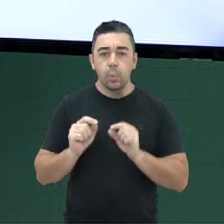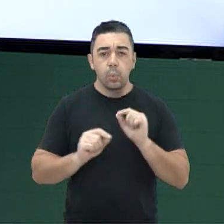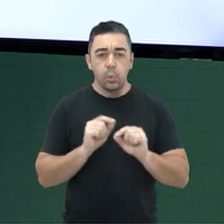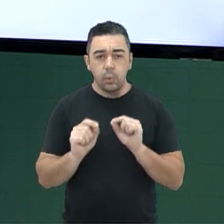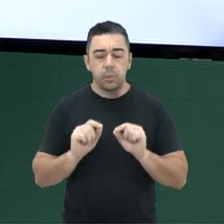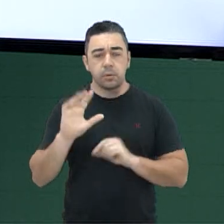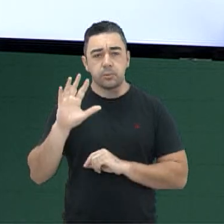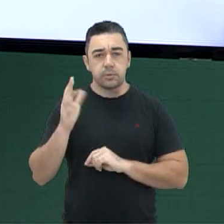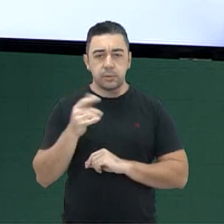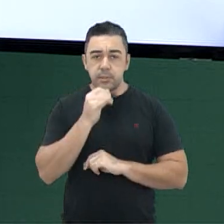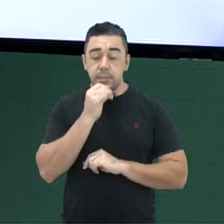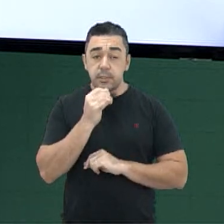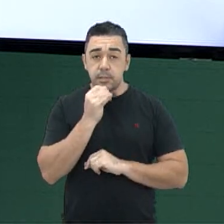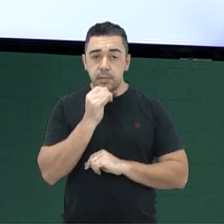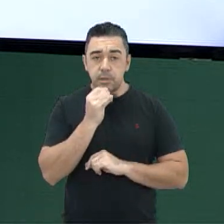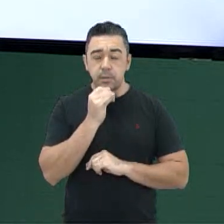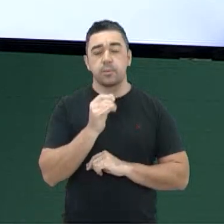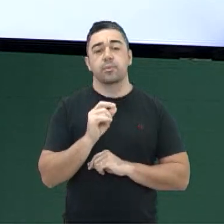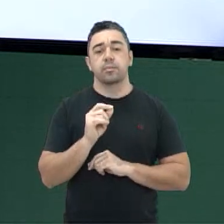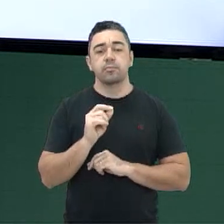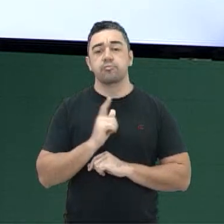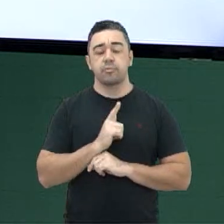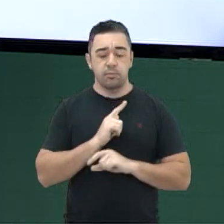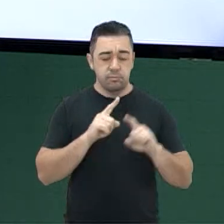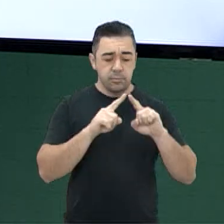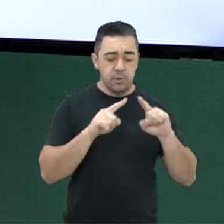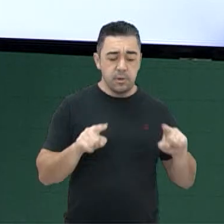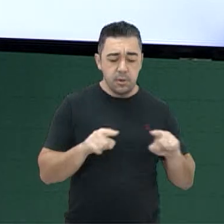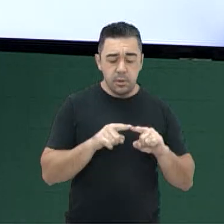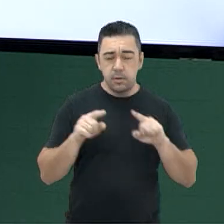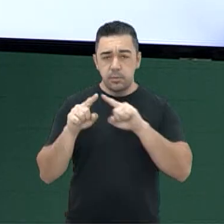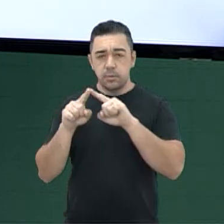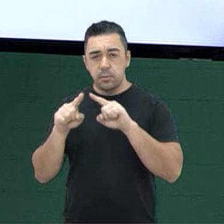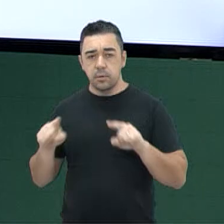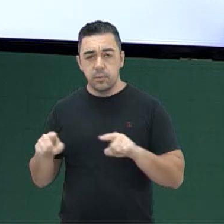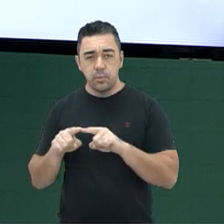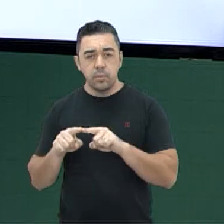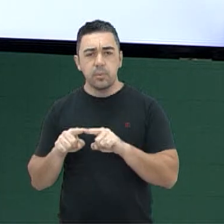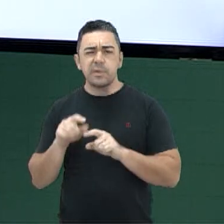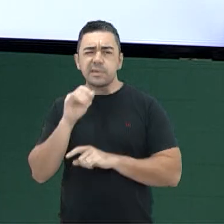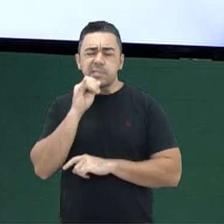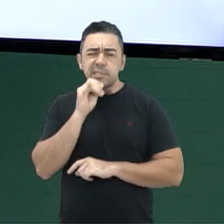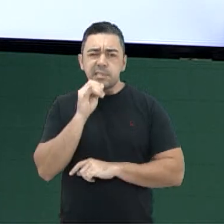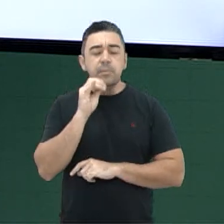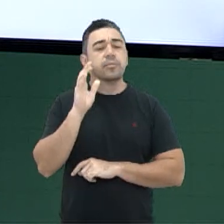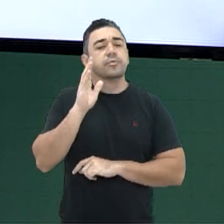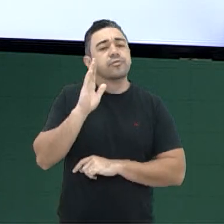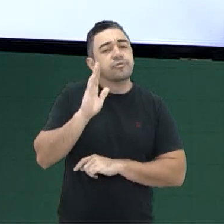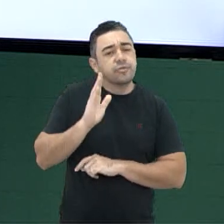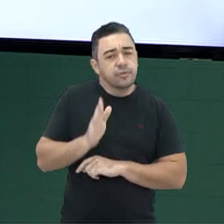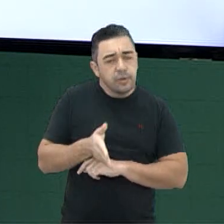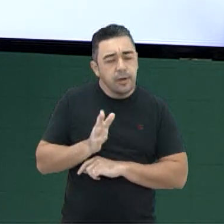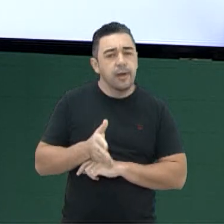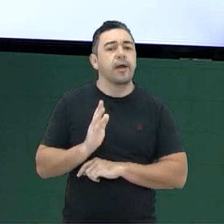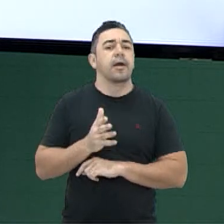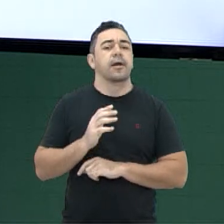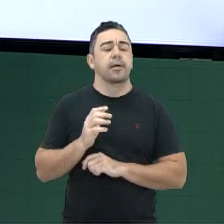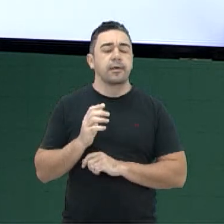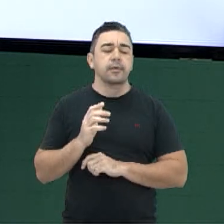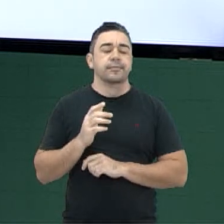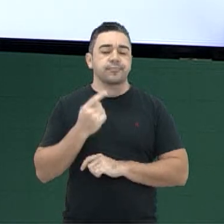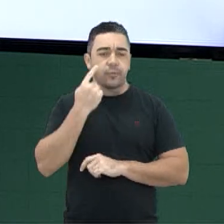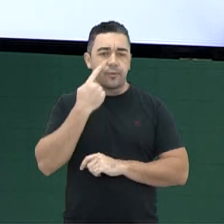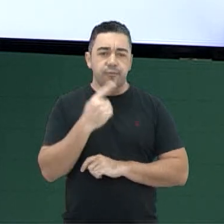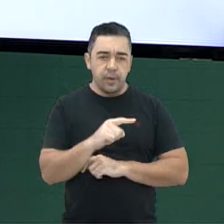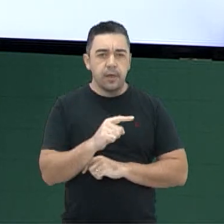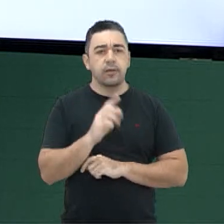casos de congruência de triângulo. Nós estamos trabalhando sobre triângulo já há algum tempo. Nós falamos